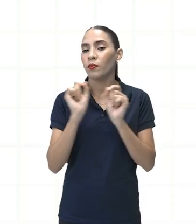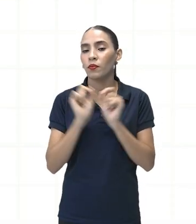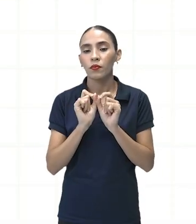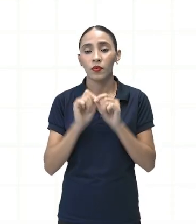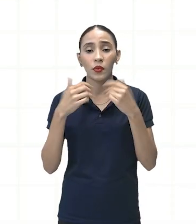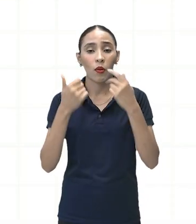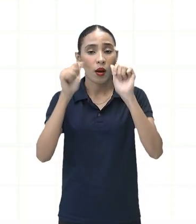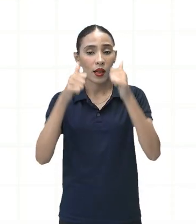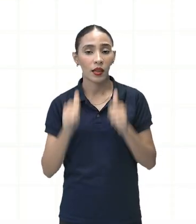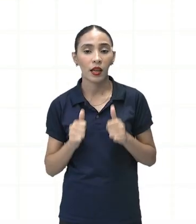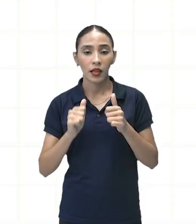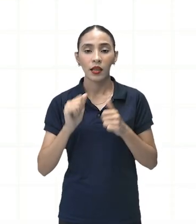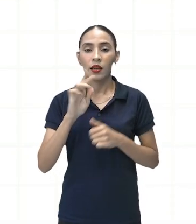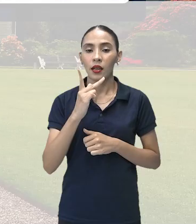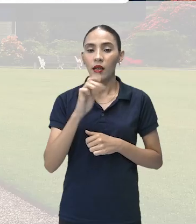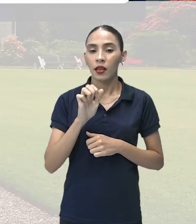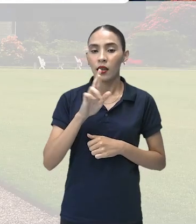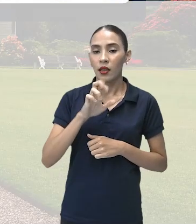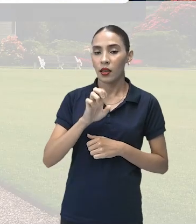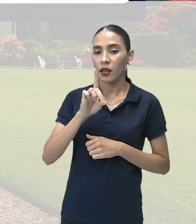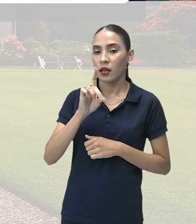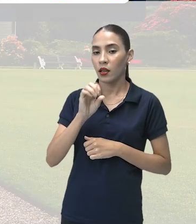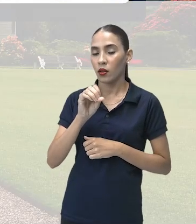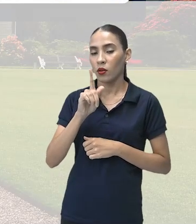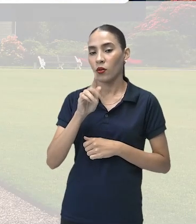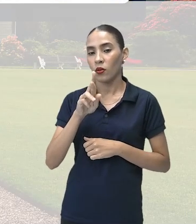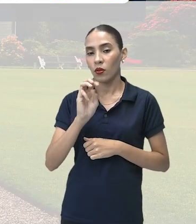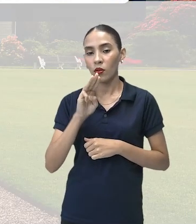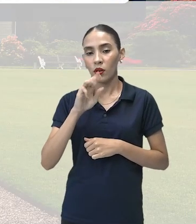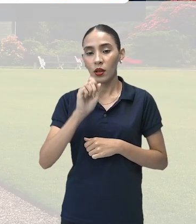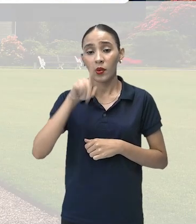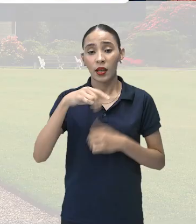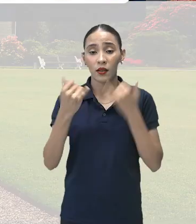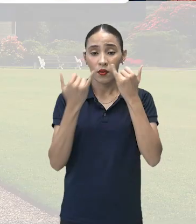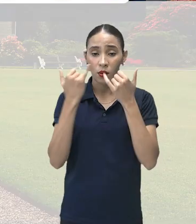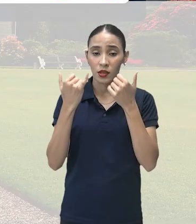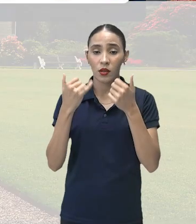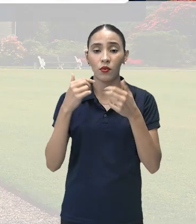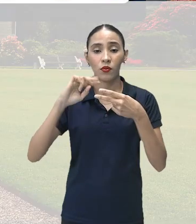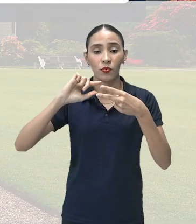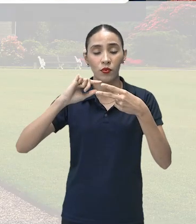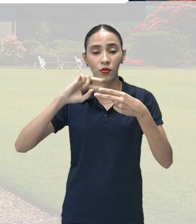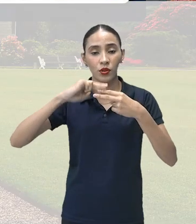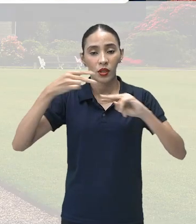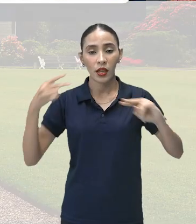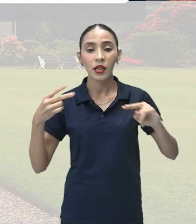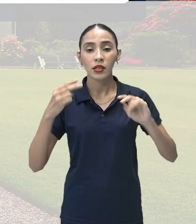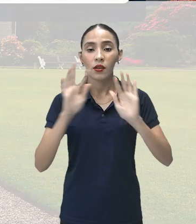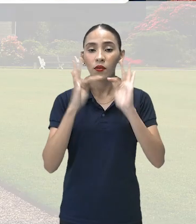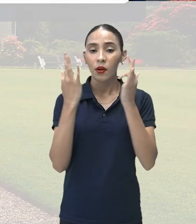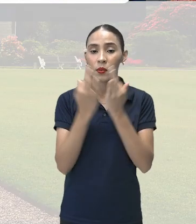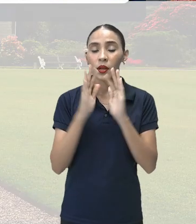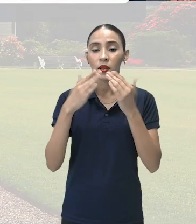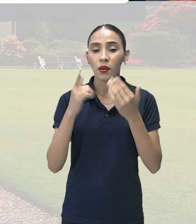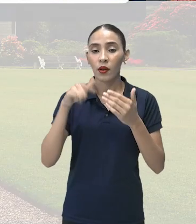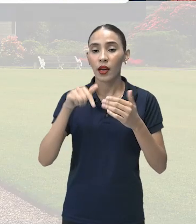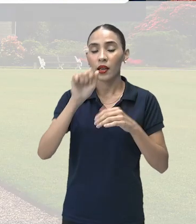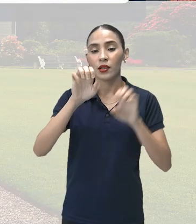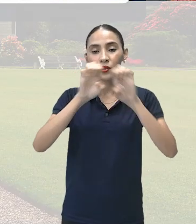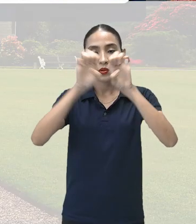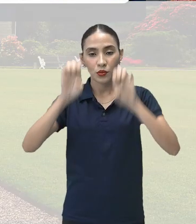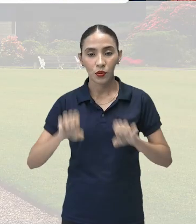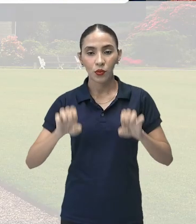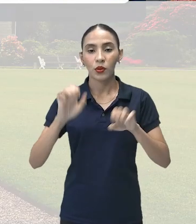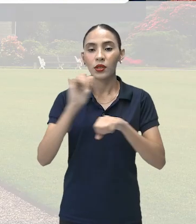é a análise do heredograma, que é as informações genéticas dessa família. O heredograma, eles são representações